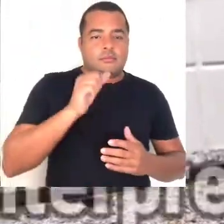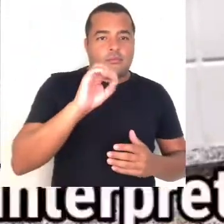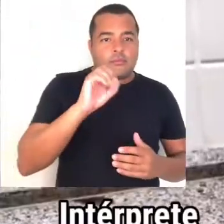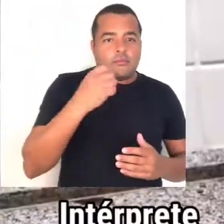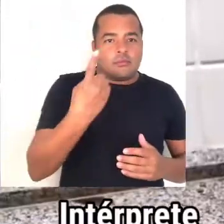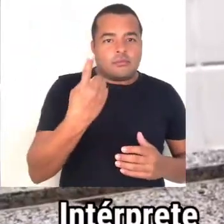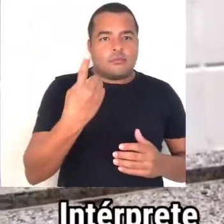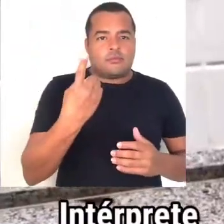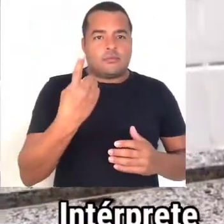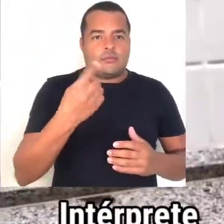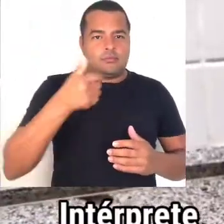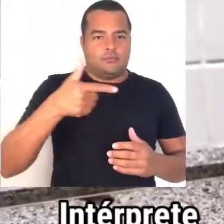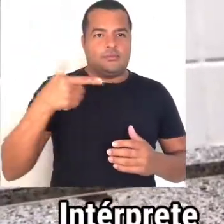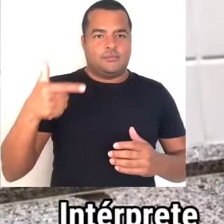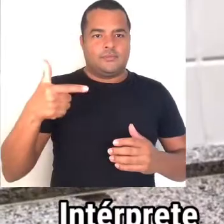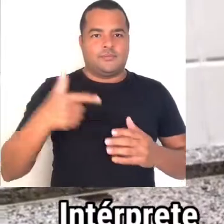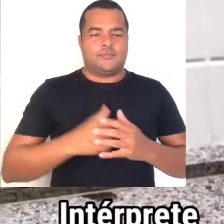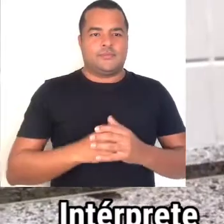98,012, né?